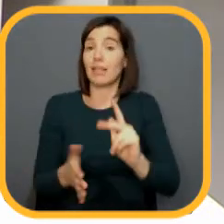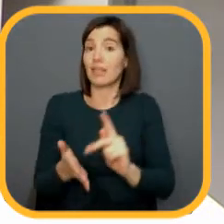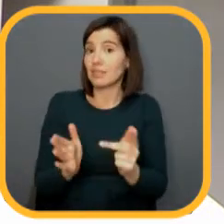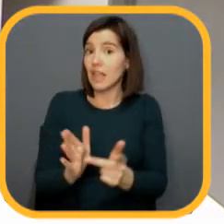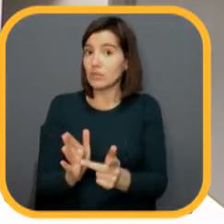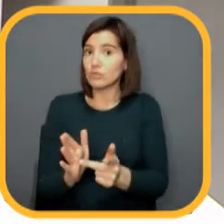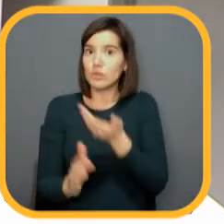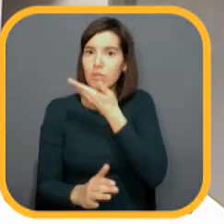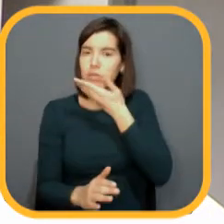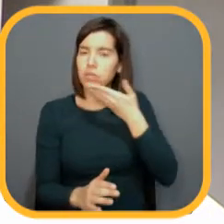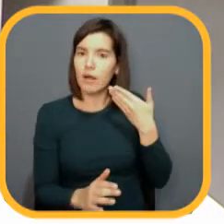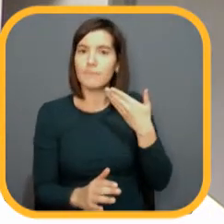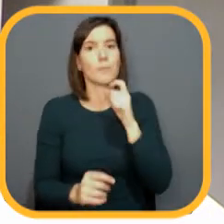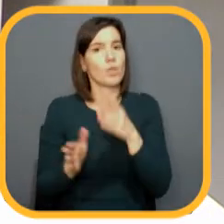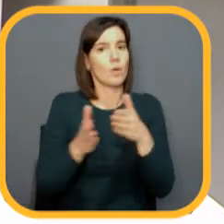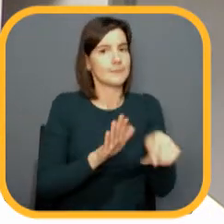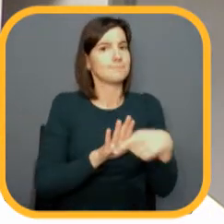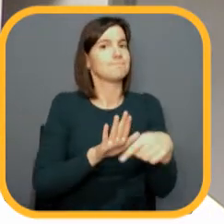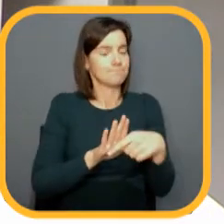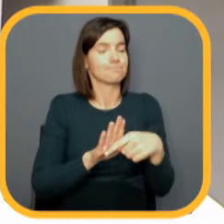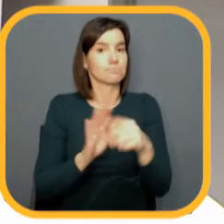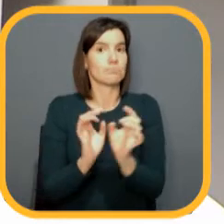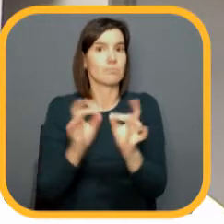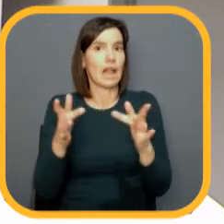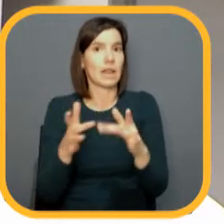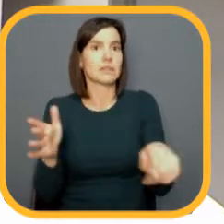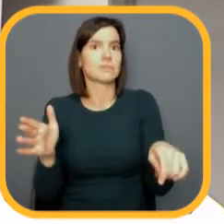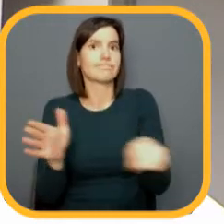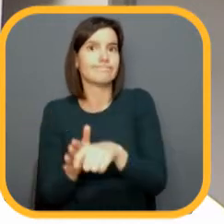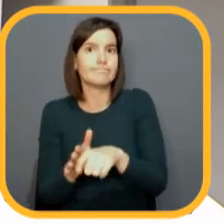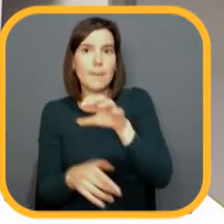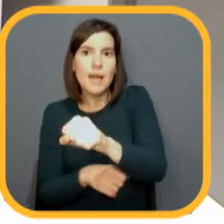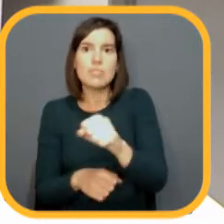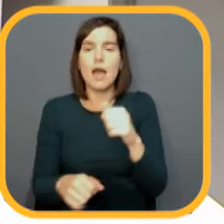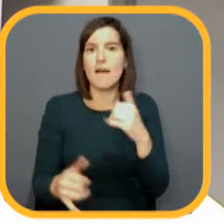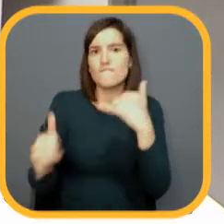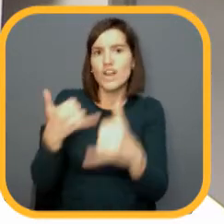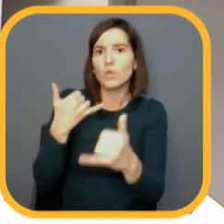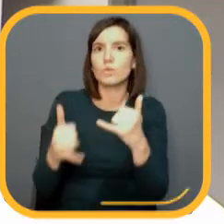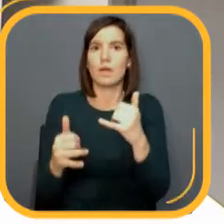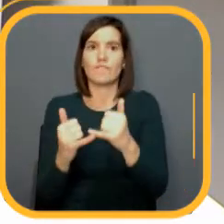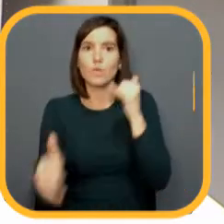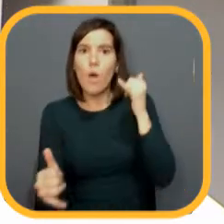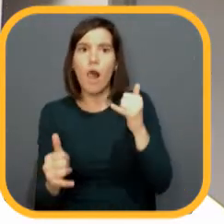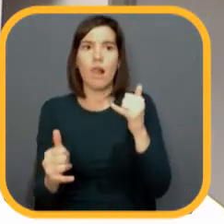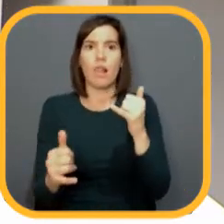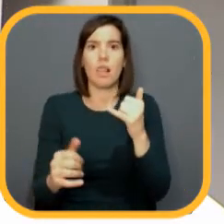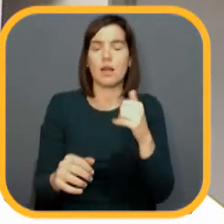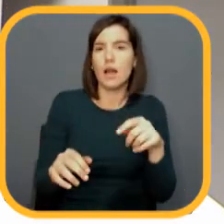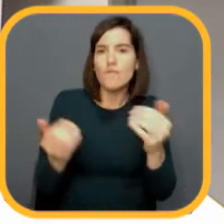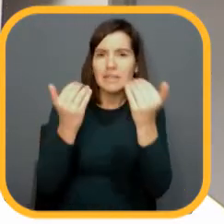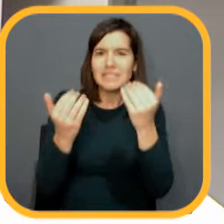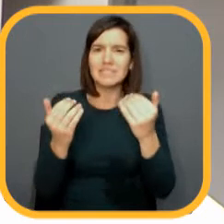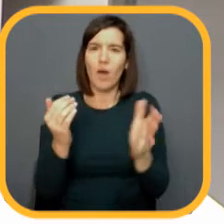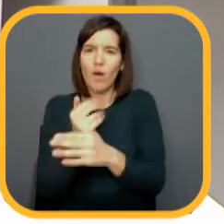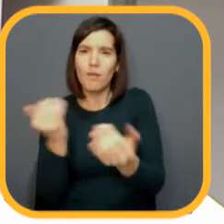mas a tecnologia cada vez mais sofisticada pode ter um lado negativo. Os ataques cibernéticos, a ameaça virtual e a violação de dados continuam